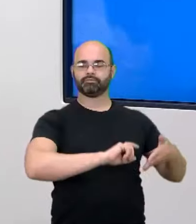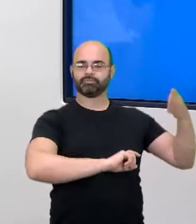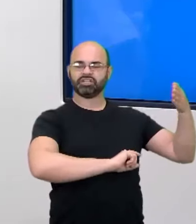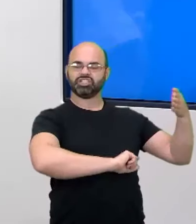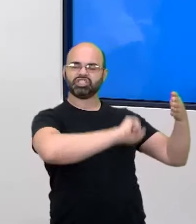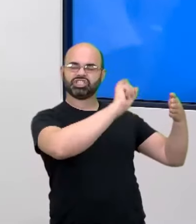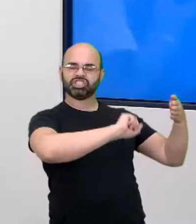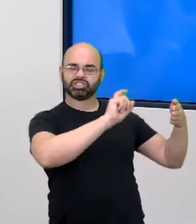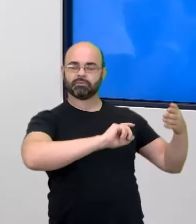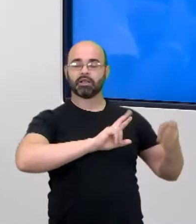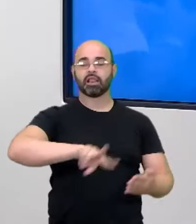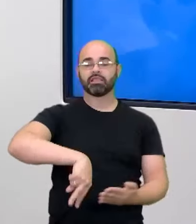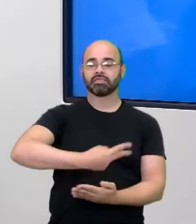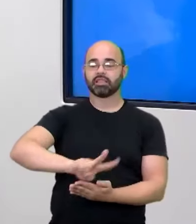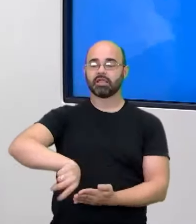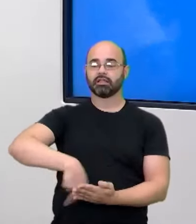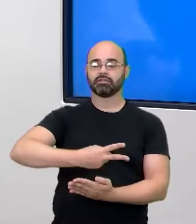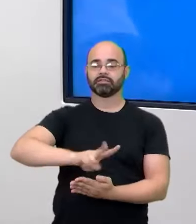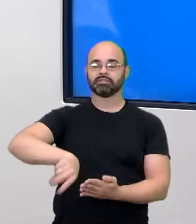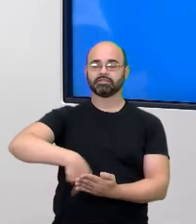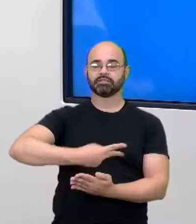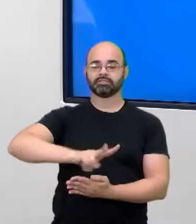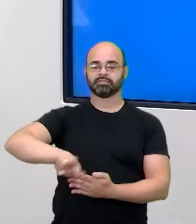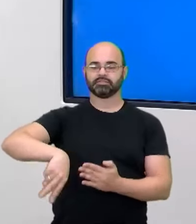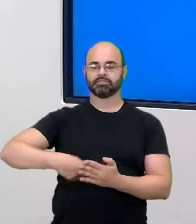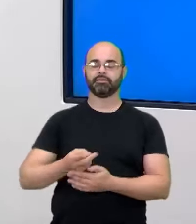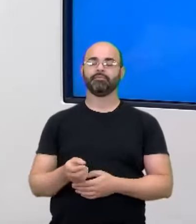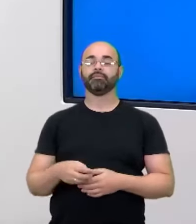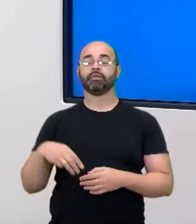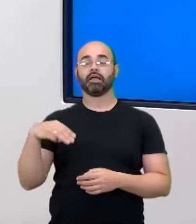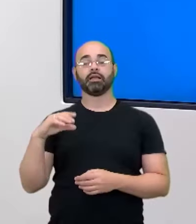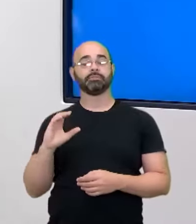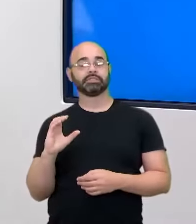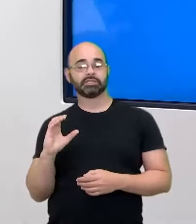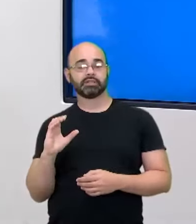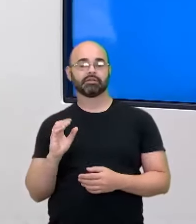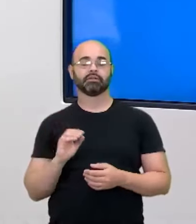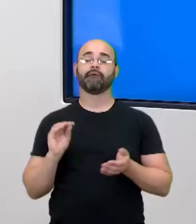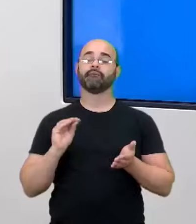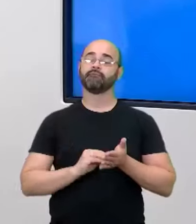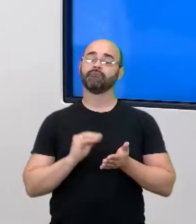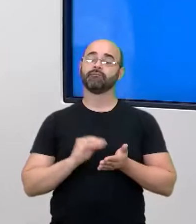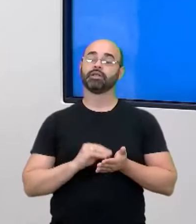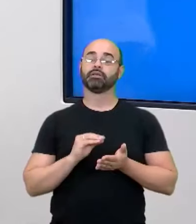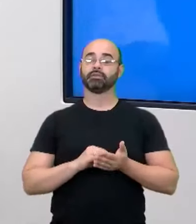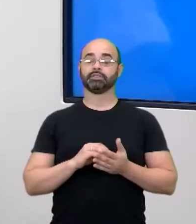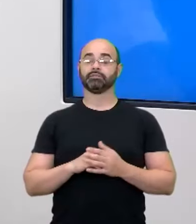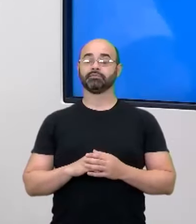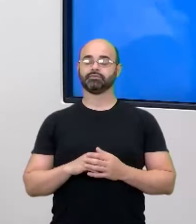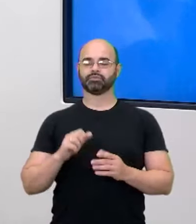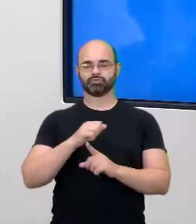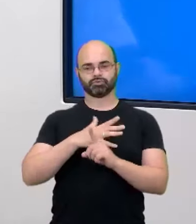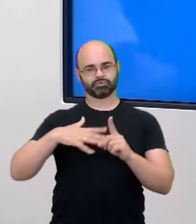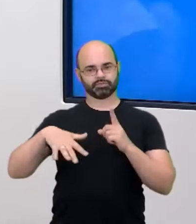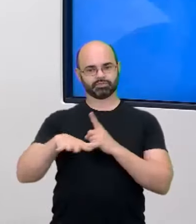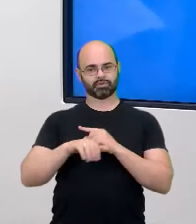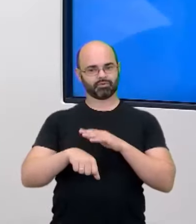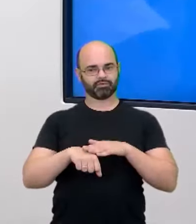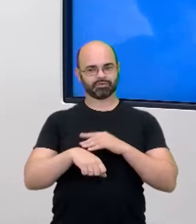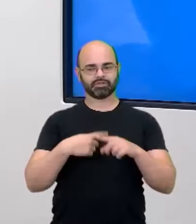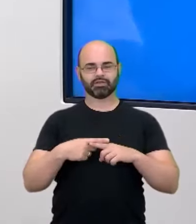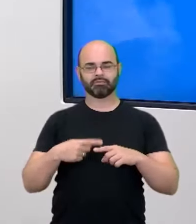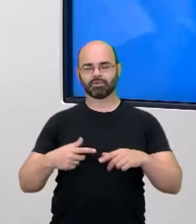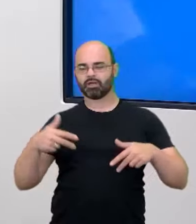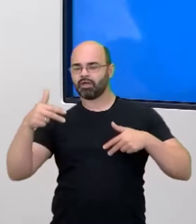break dance, do DJ, do MC, mas está faltando um elemento aí, a questão social, porque o hip hop ele